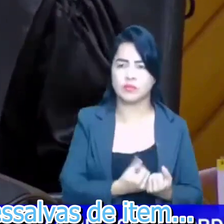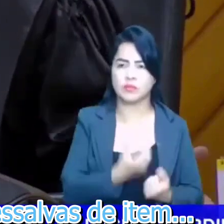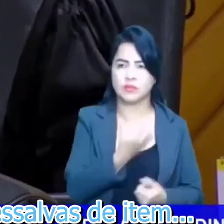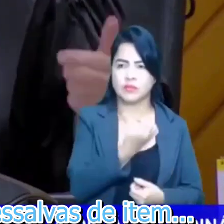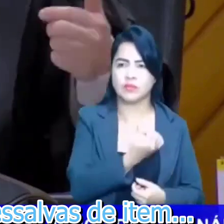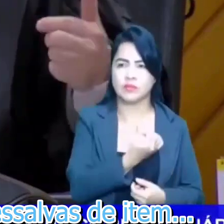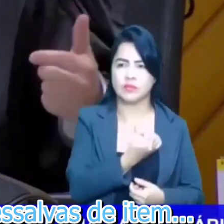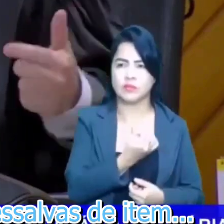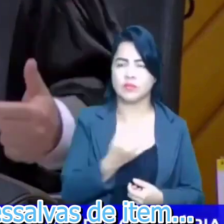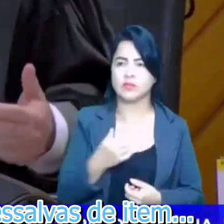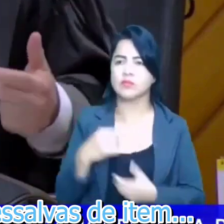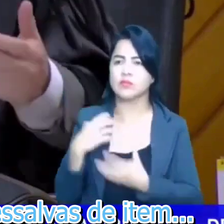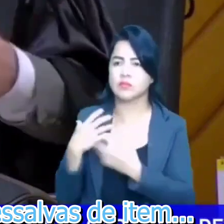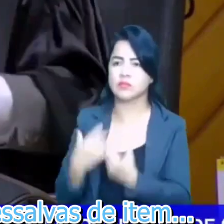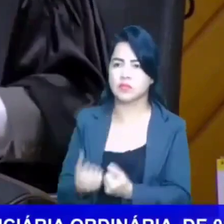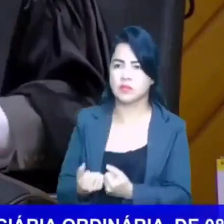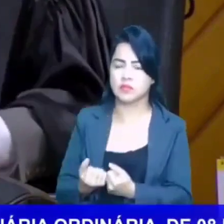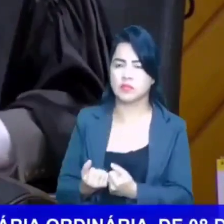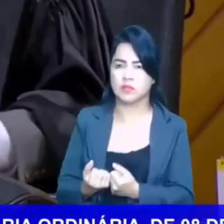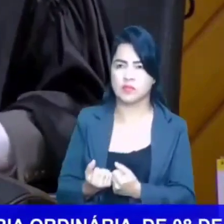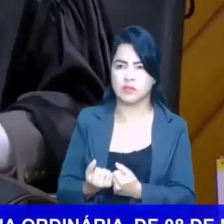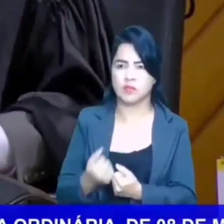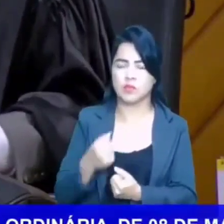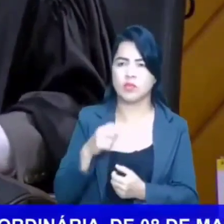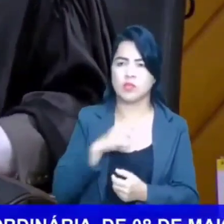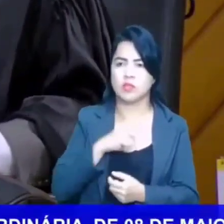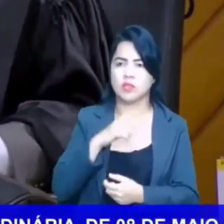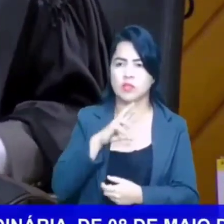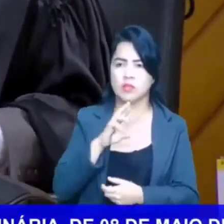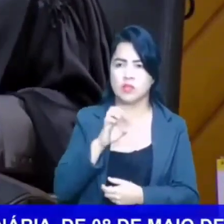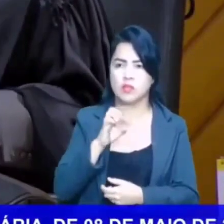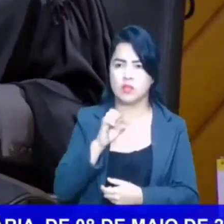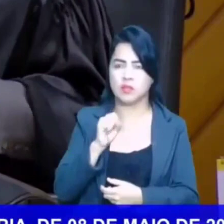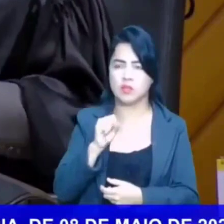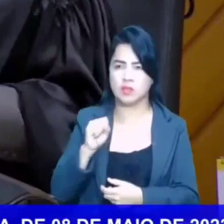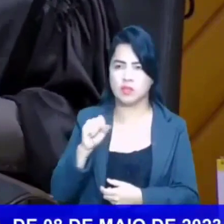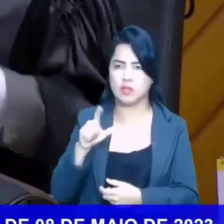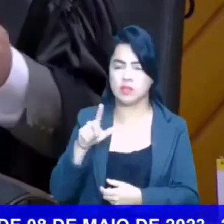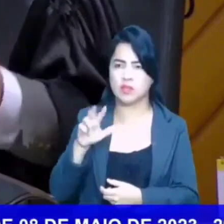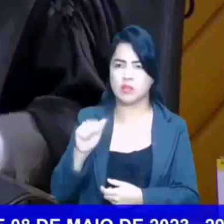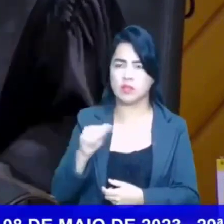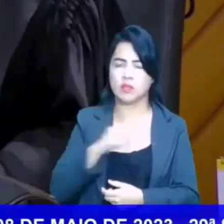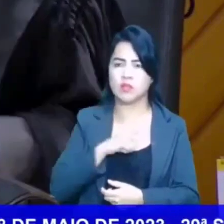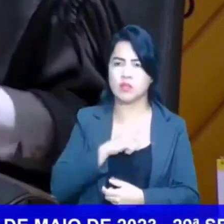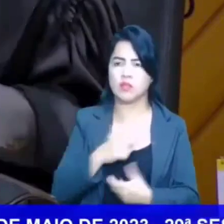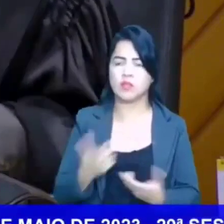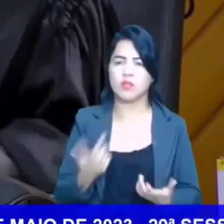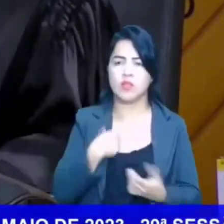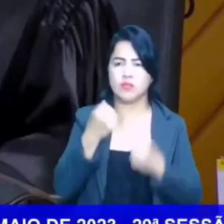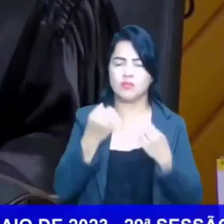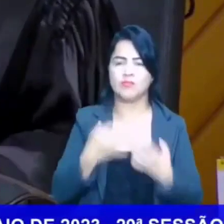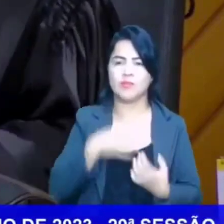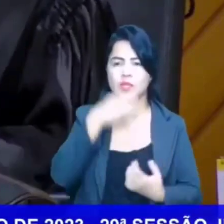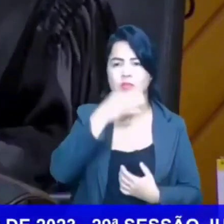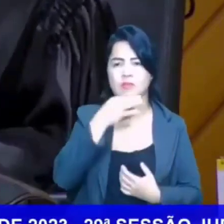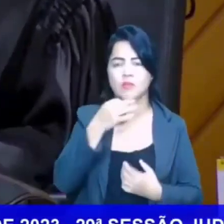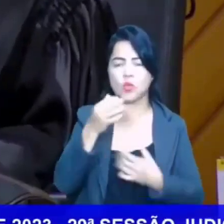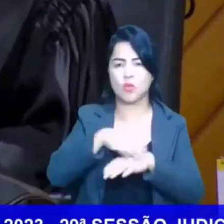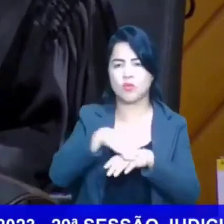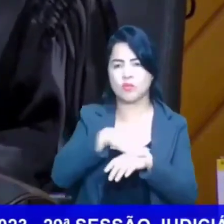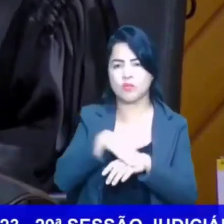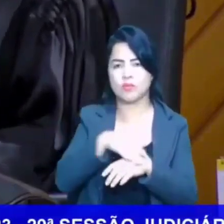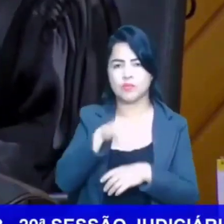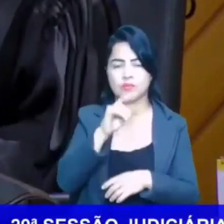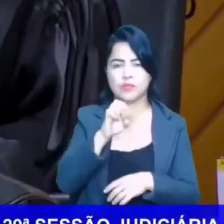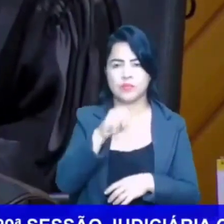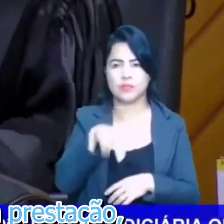da pauta e aprovação com ressalvas do item assessoria. Então, eu vou falar com a Denise, para a Denise estar atenta a isso